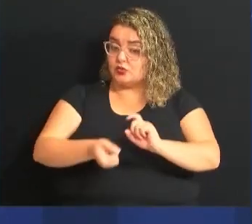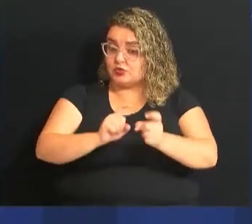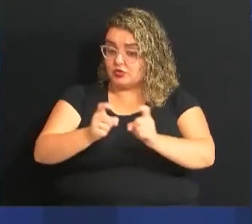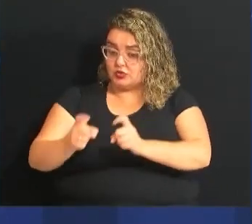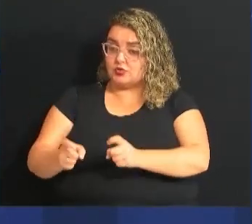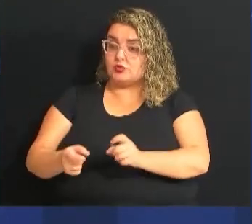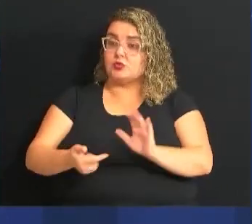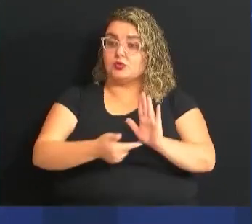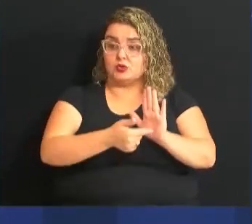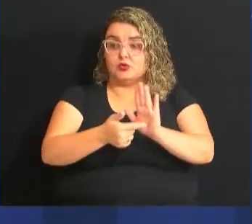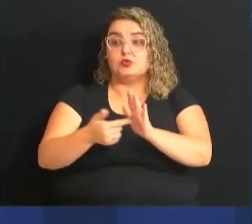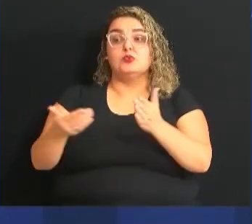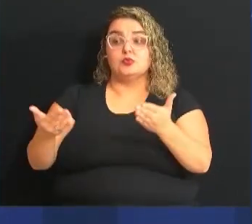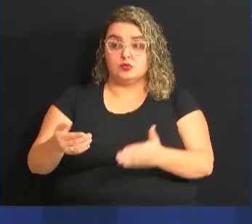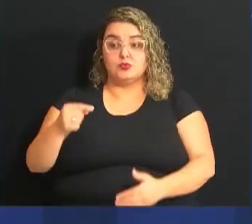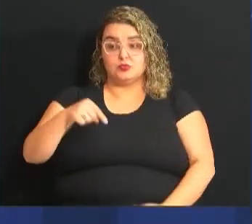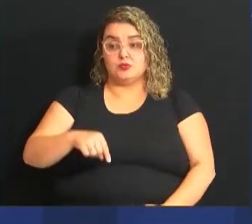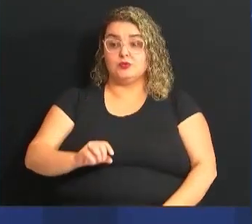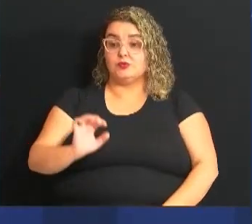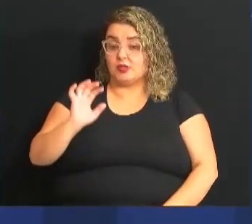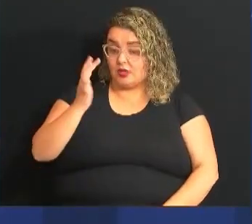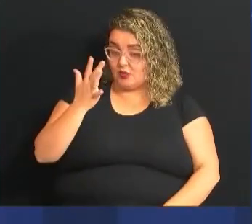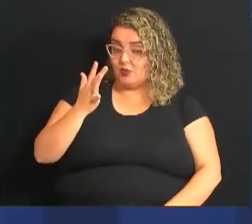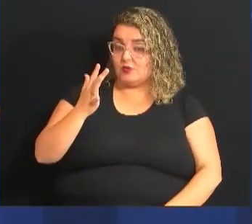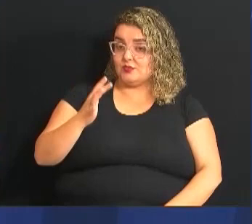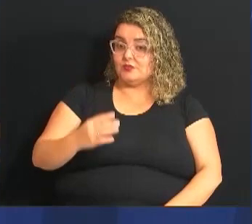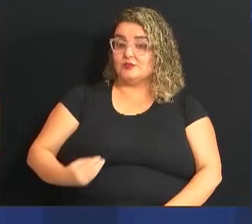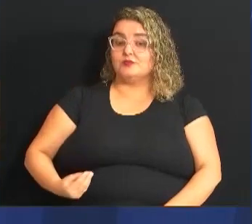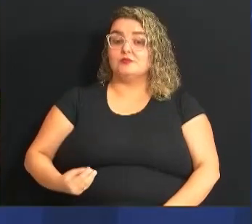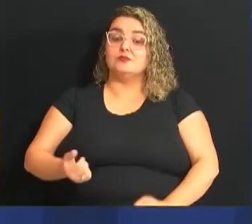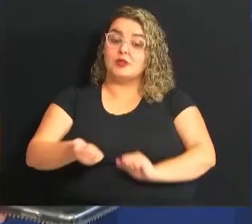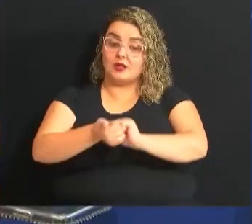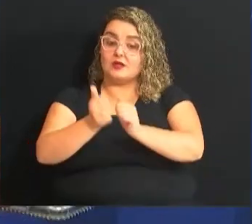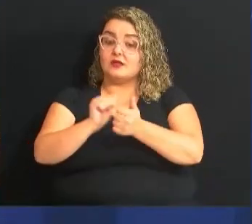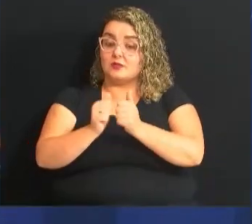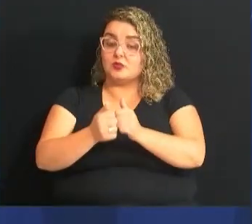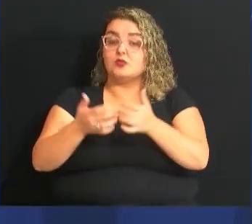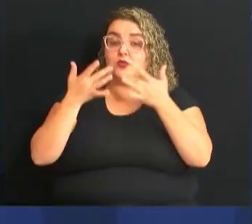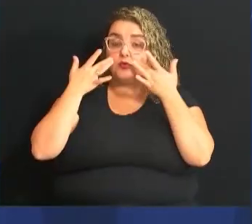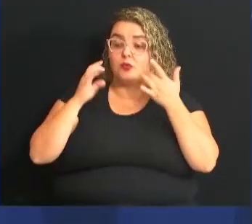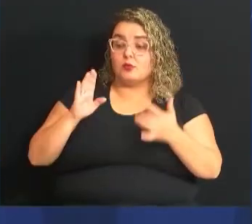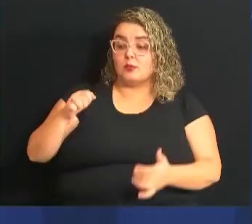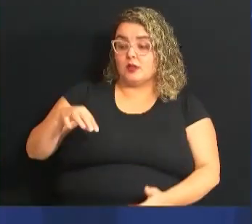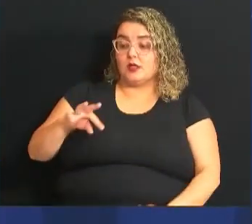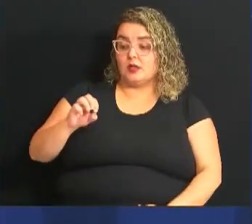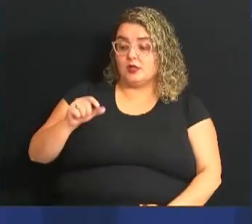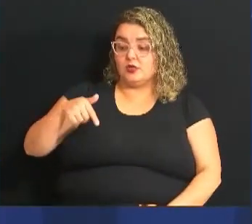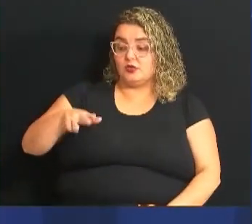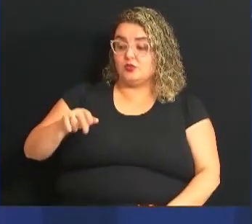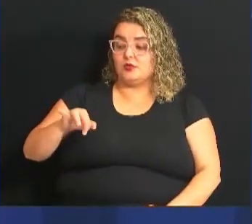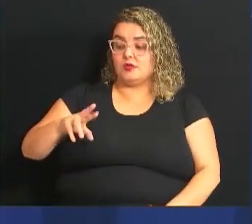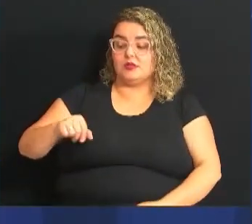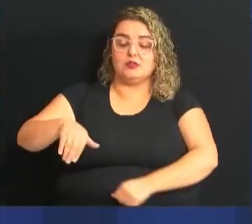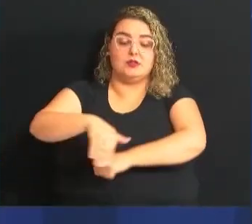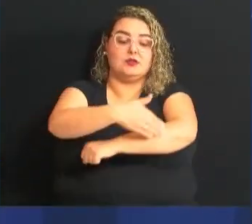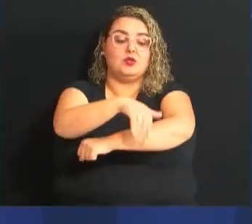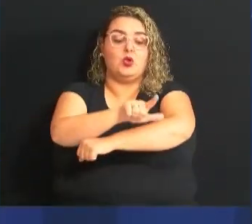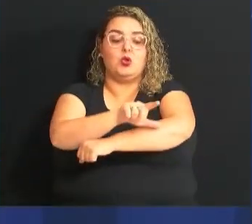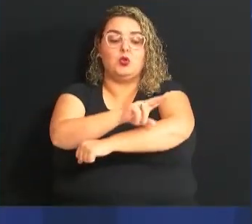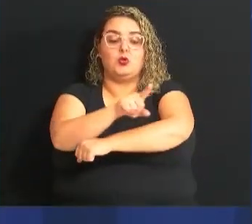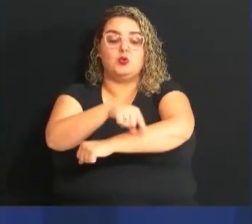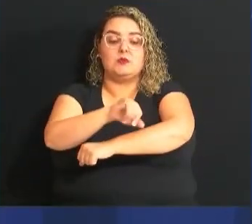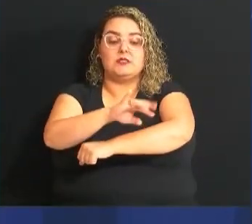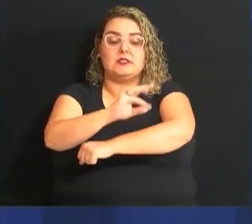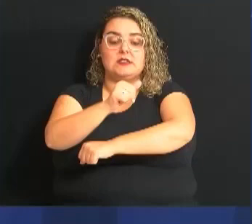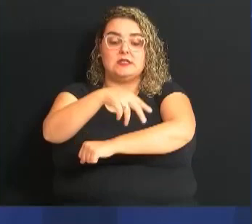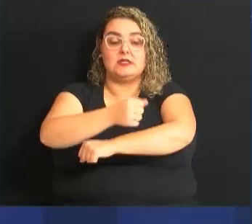mostrou hoje aqui estão acontecendo de forma provisória no Teatro Bento Quirino, que fica na Rua Lusitana, número